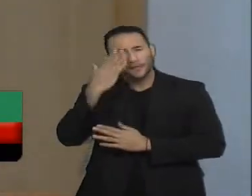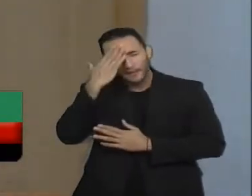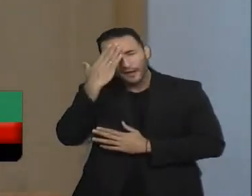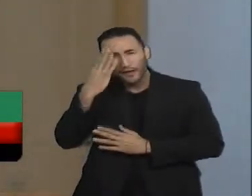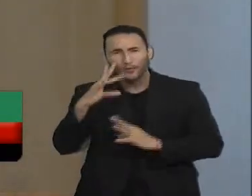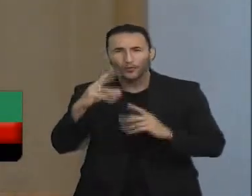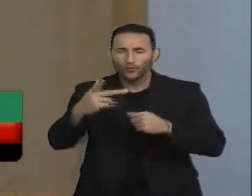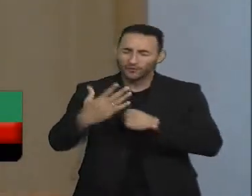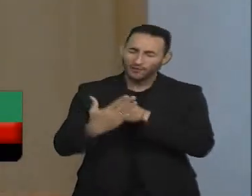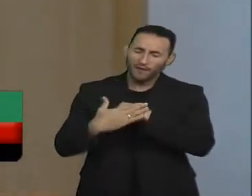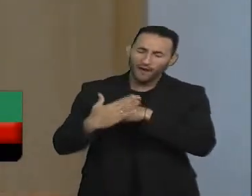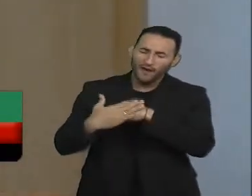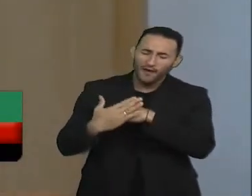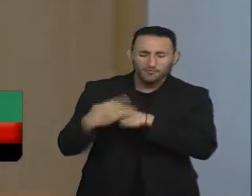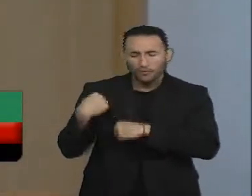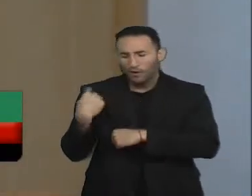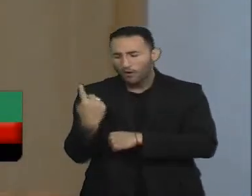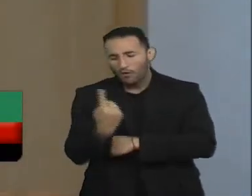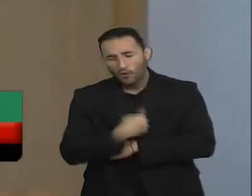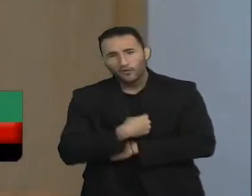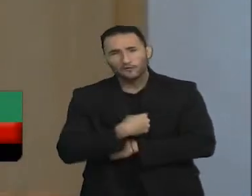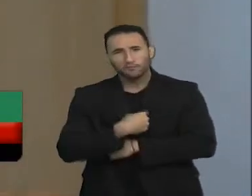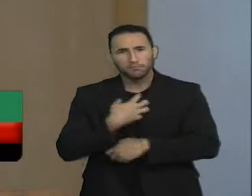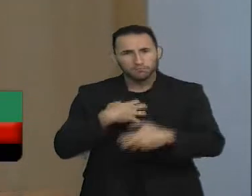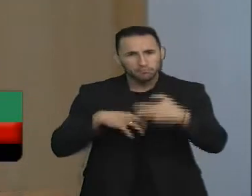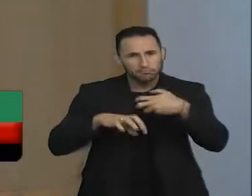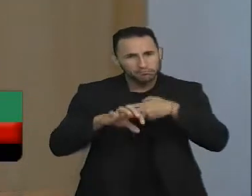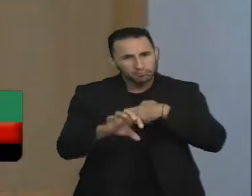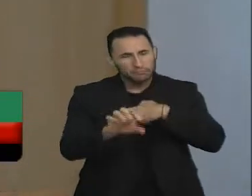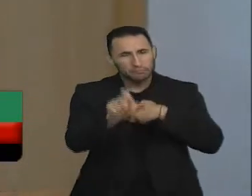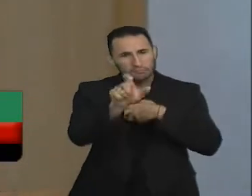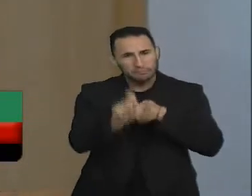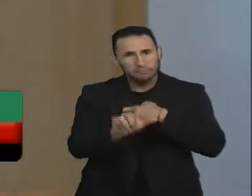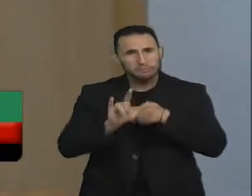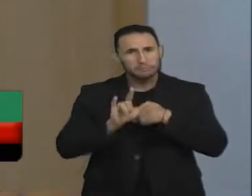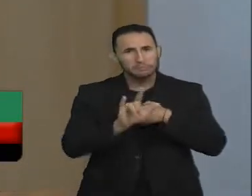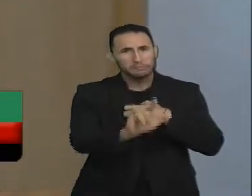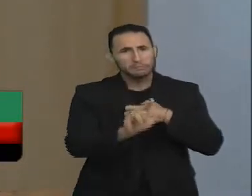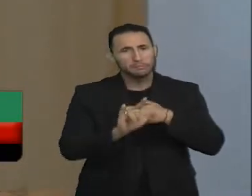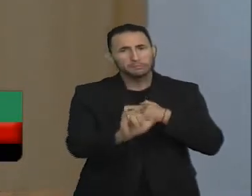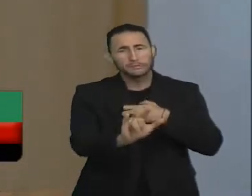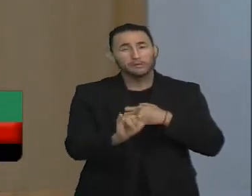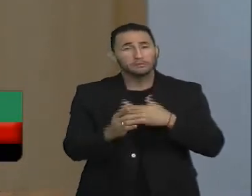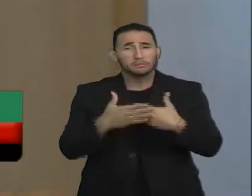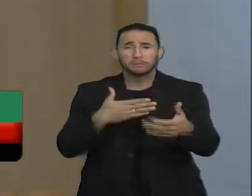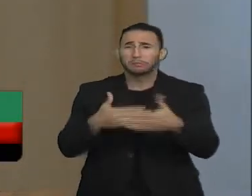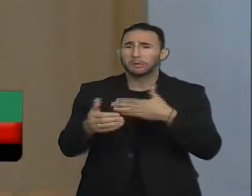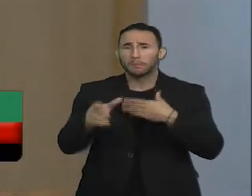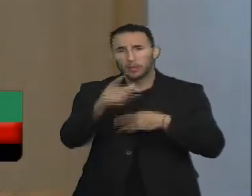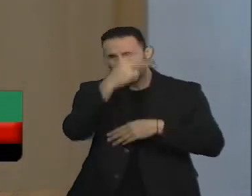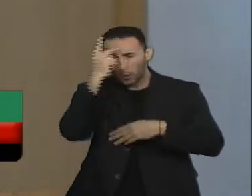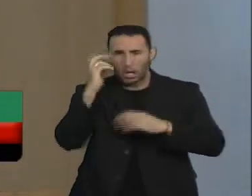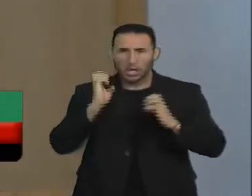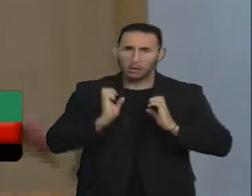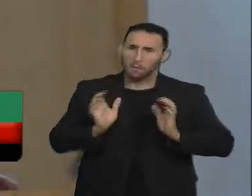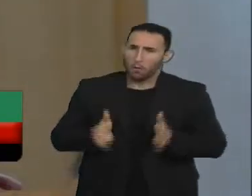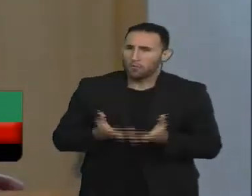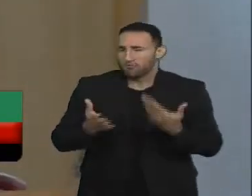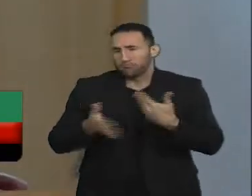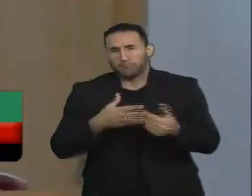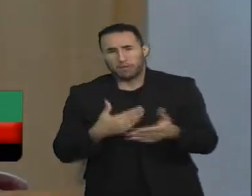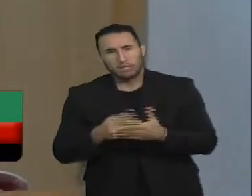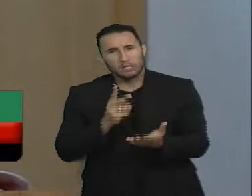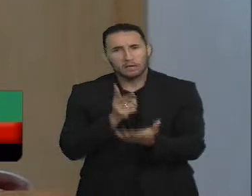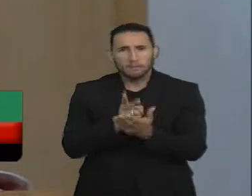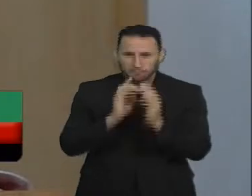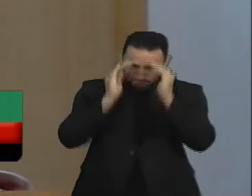pelo que você faz aqui, pelo próximo, você ama o próximo, independente de quem seja, eu quero realmente